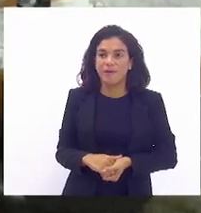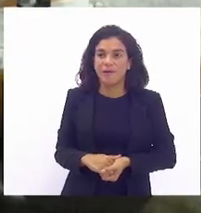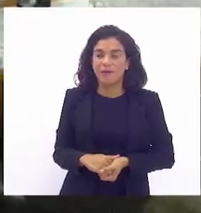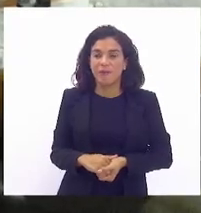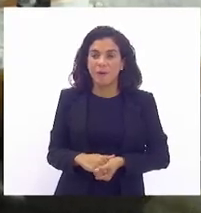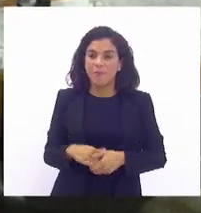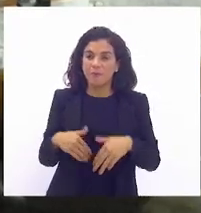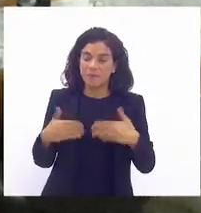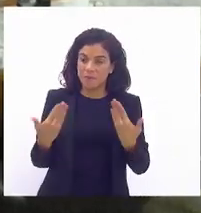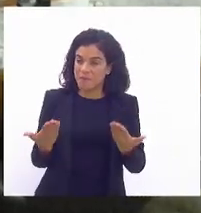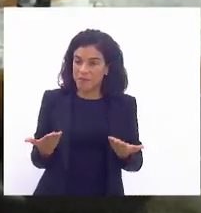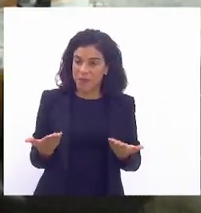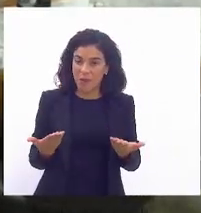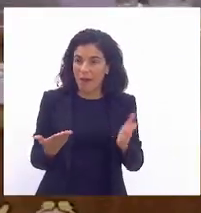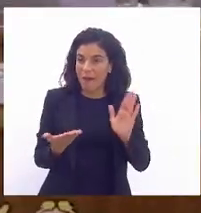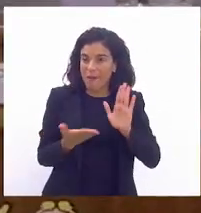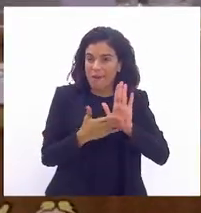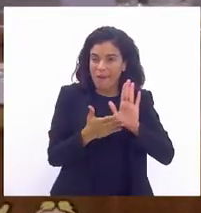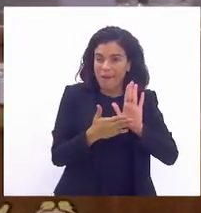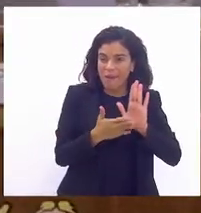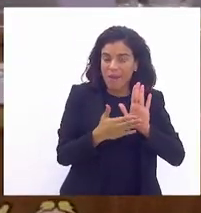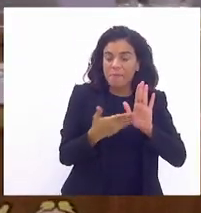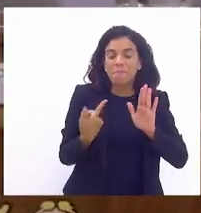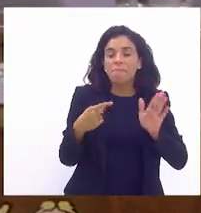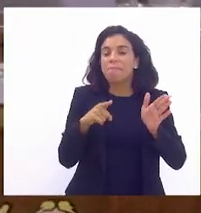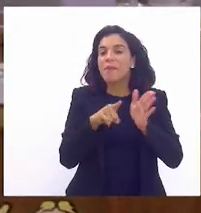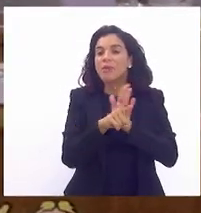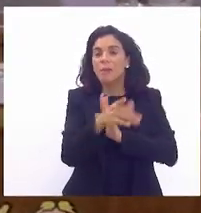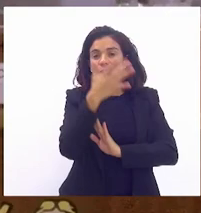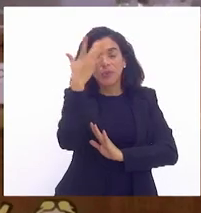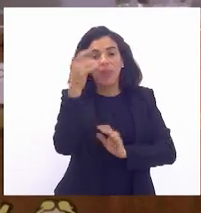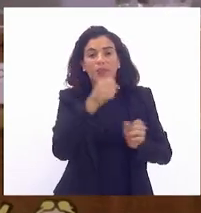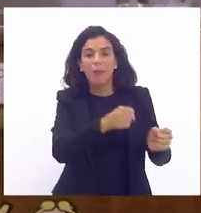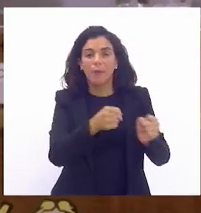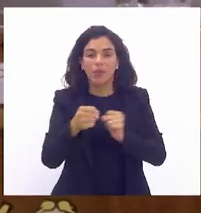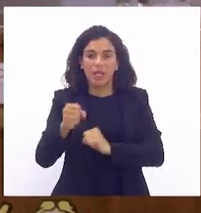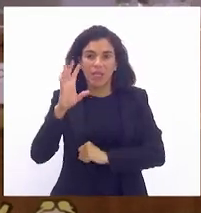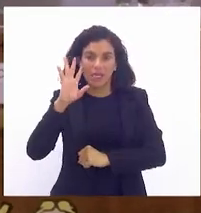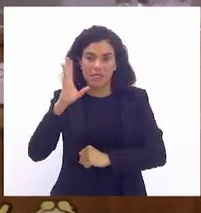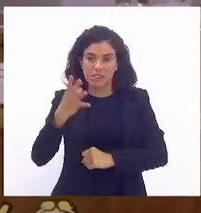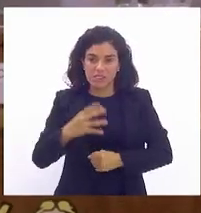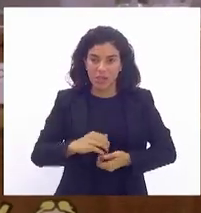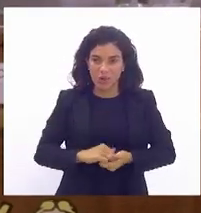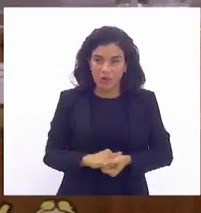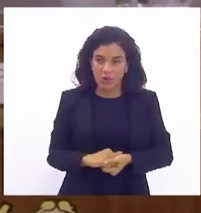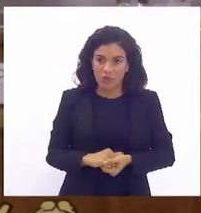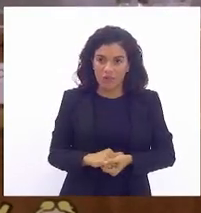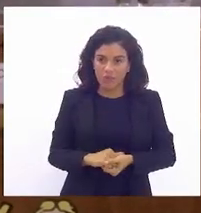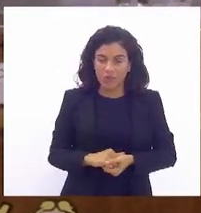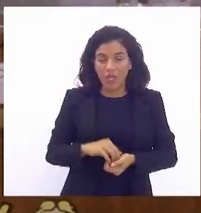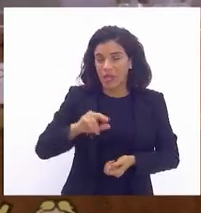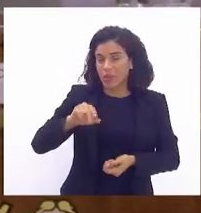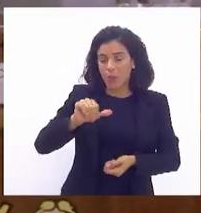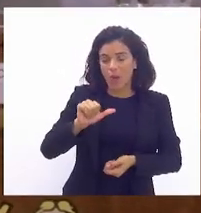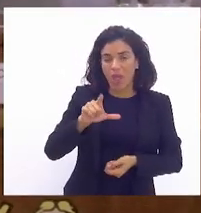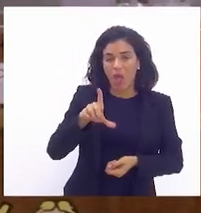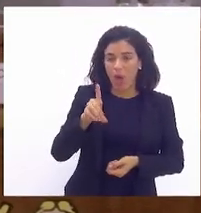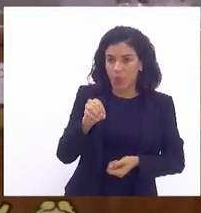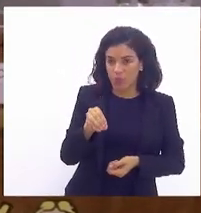Então, aqui, a gente tem que perguntar para quem tem poder decisório, que não é o seu alvo, com